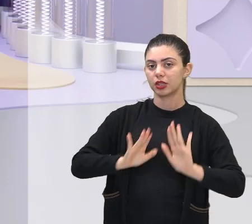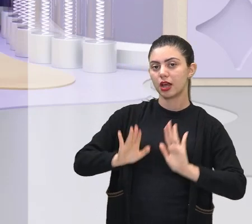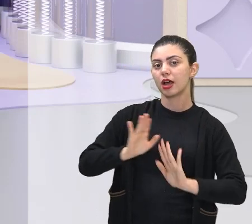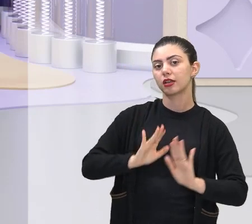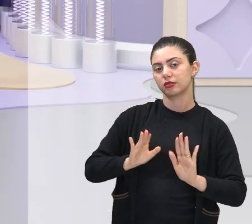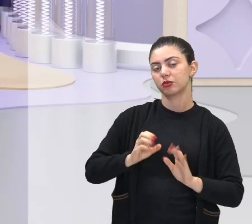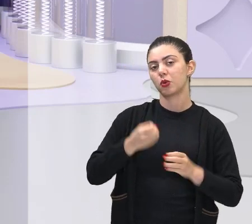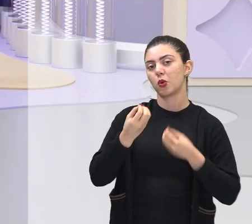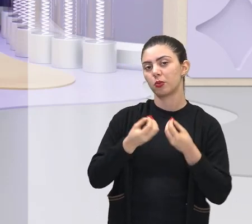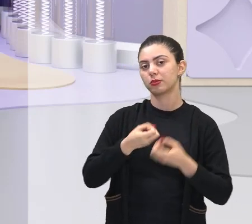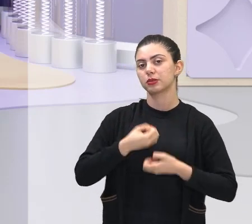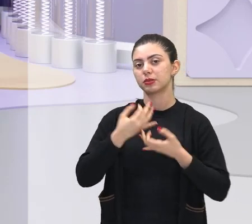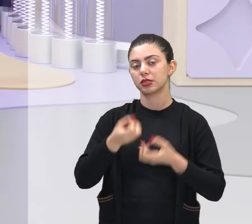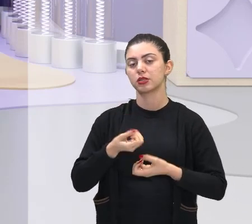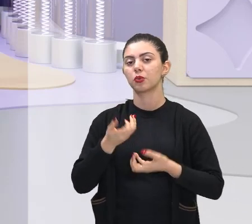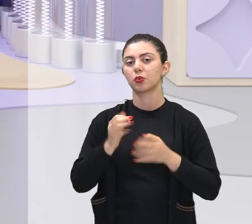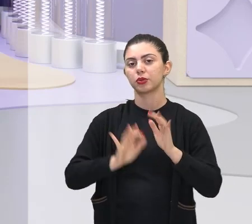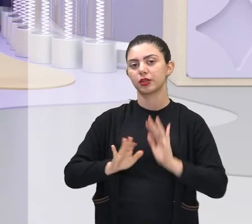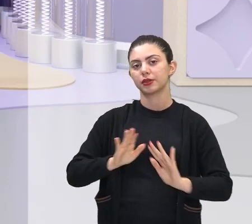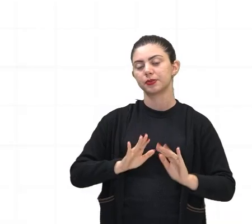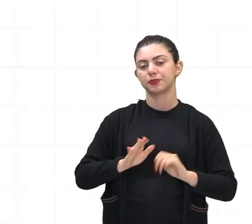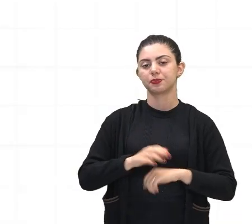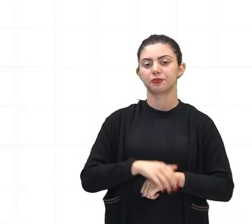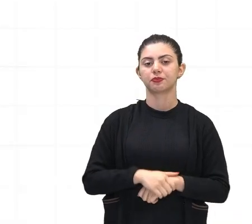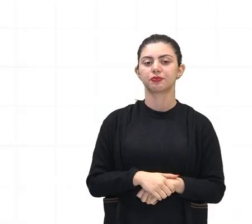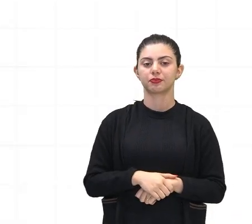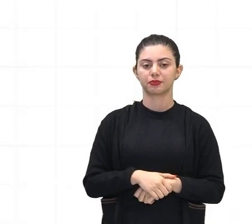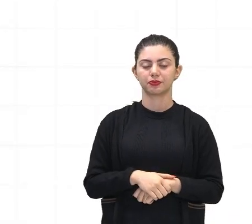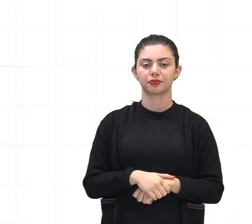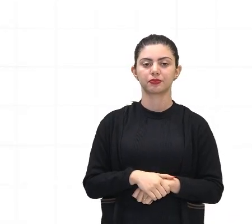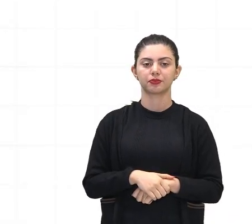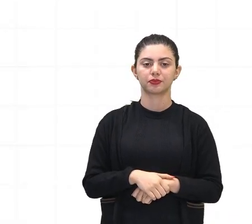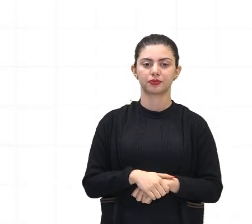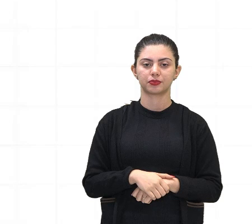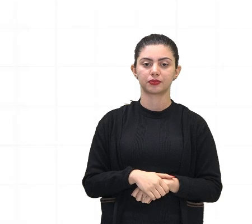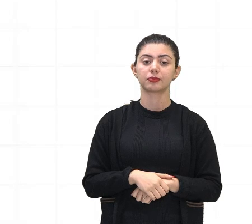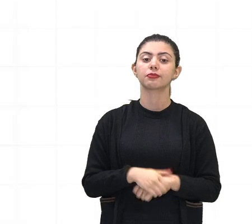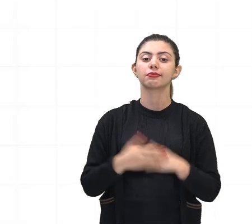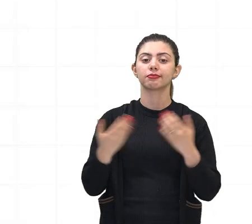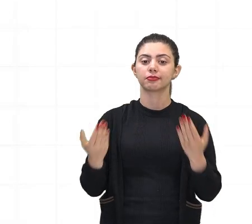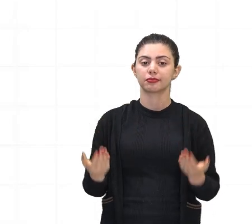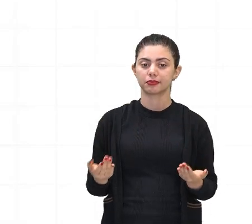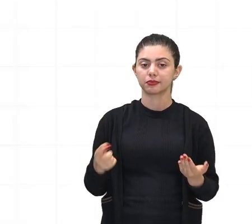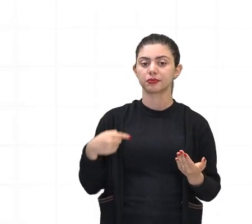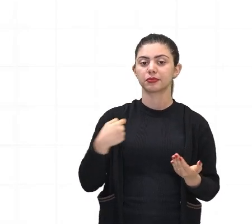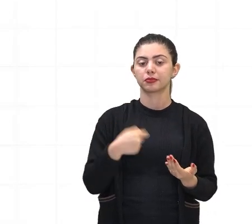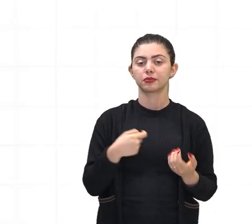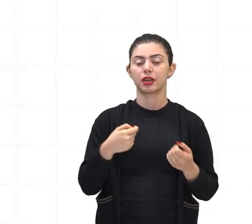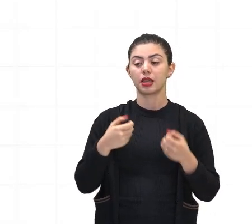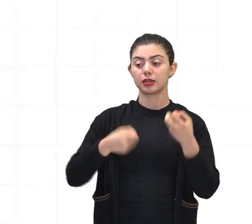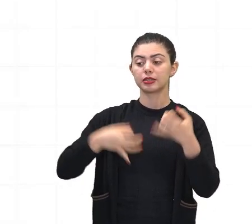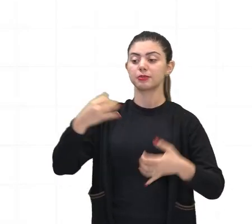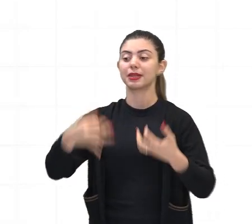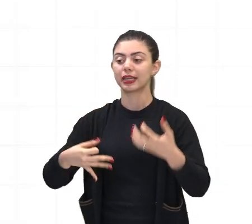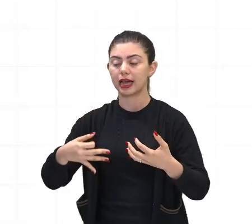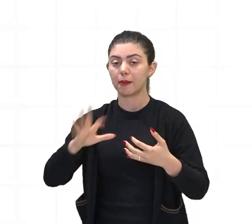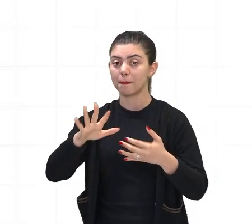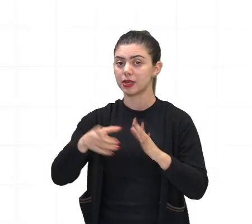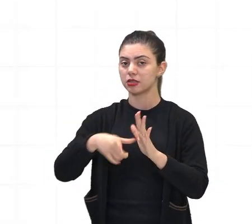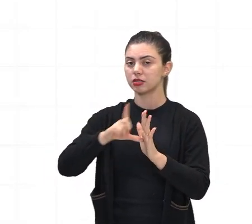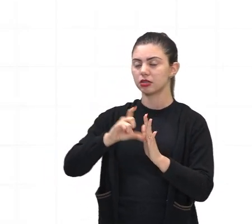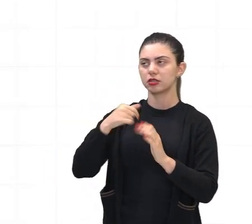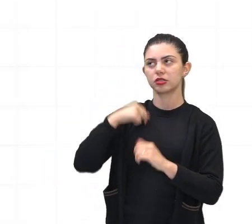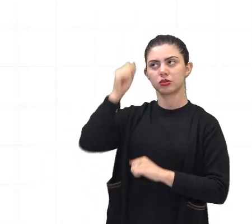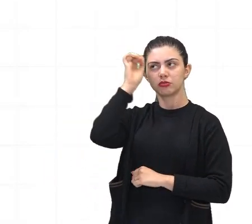nos expressamos. Vamos lá. Por isso, devemos pensar bem acerca do que vamos